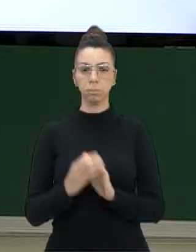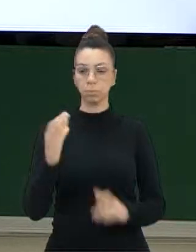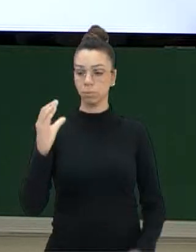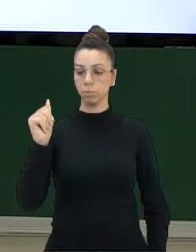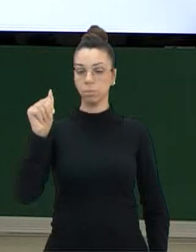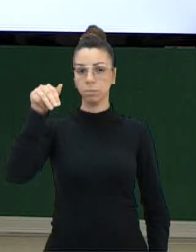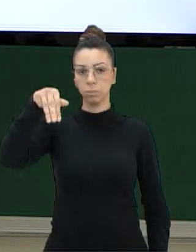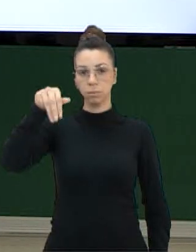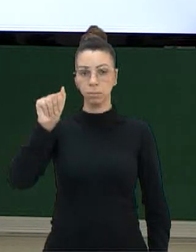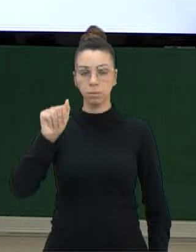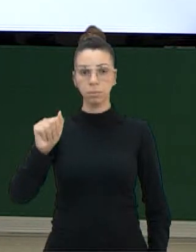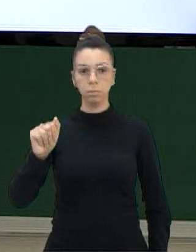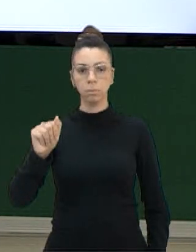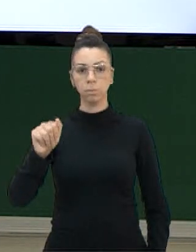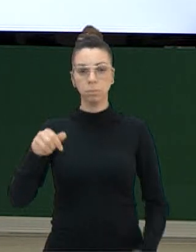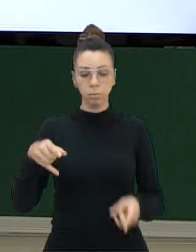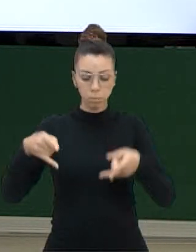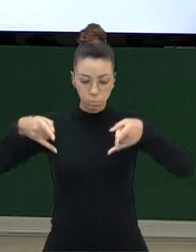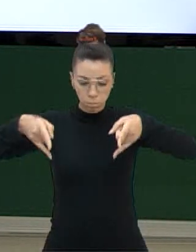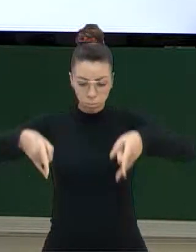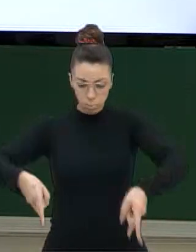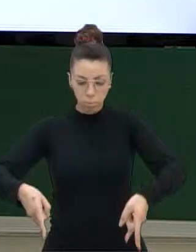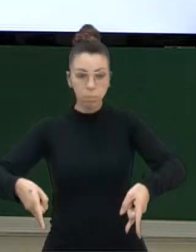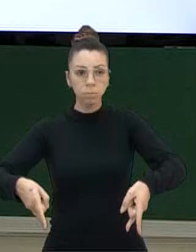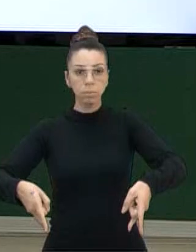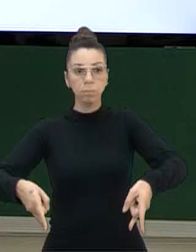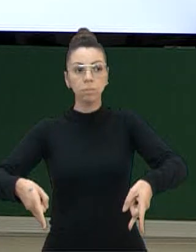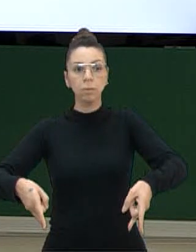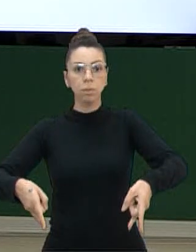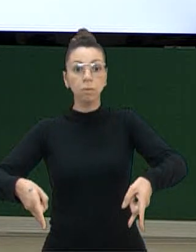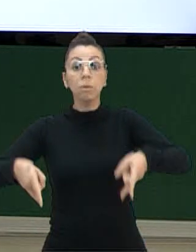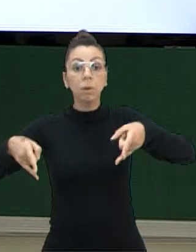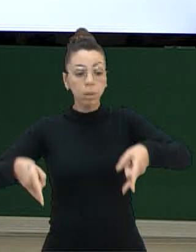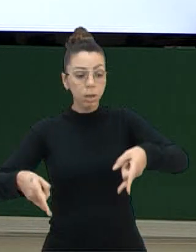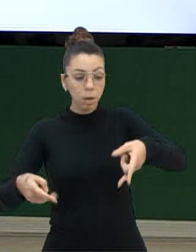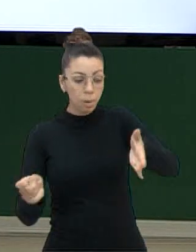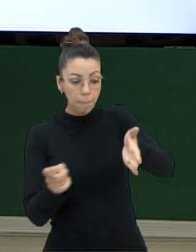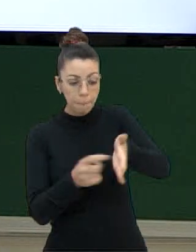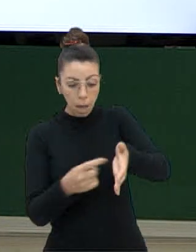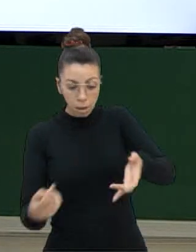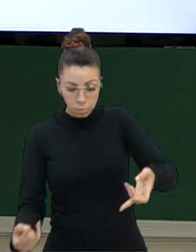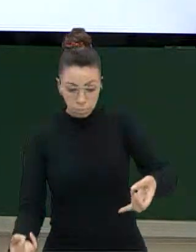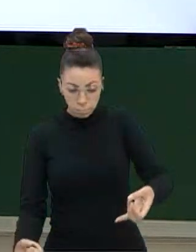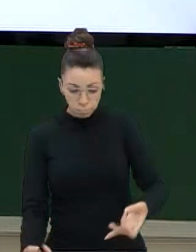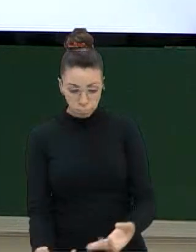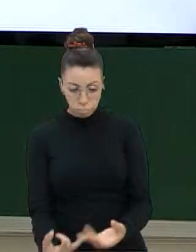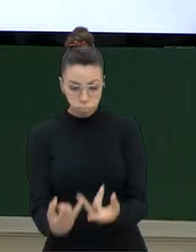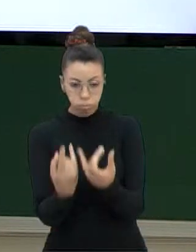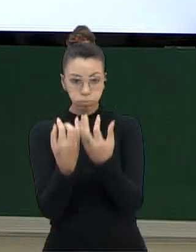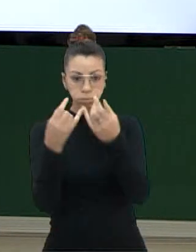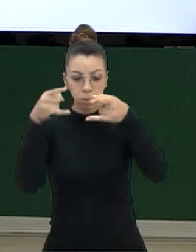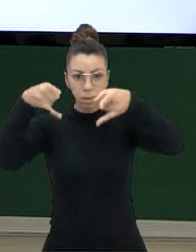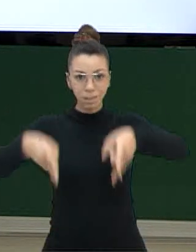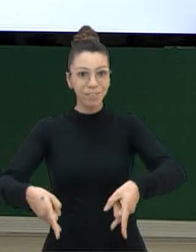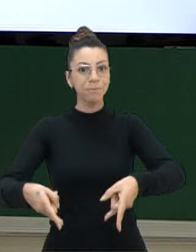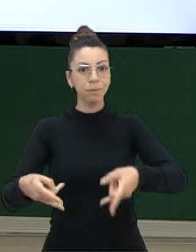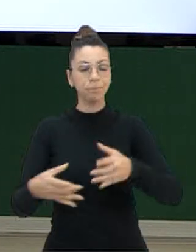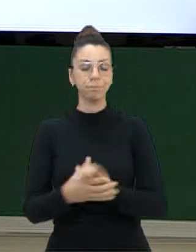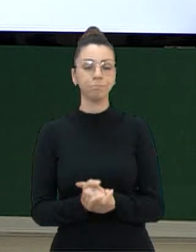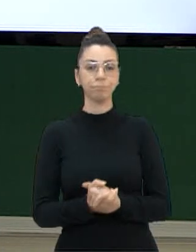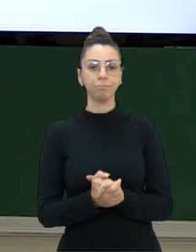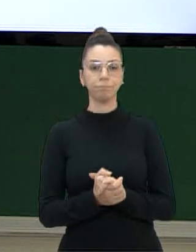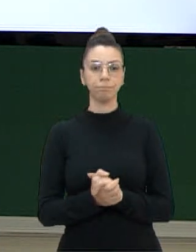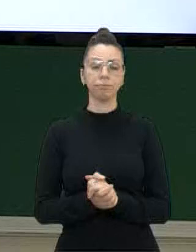singular, surgia desde o suelo, a partir do chão, sim? Então aparecia essa cama. Então aqui a gente